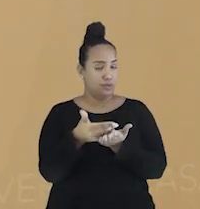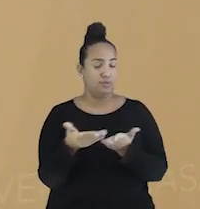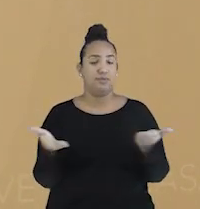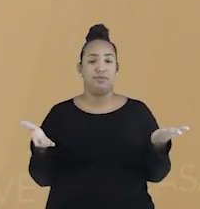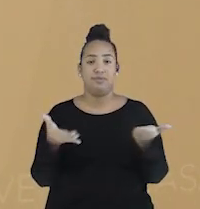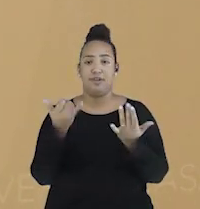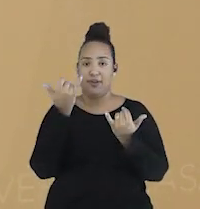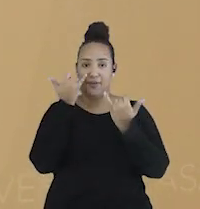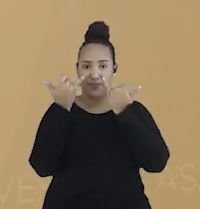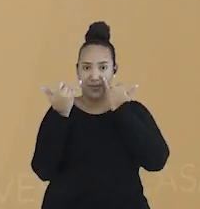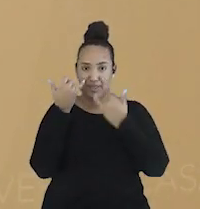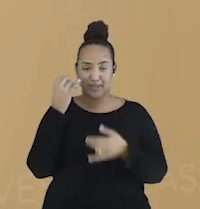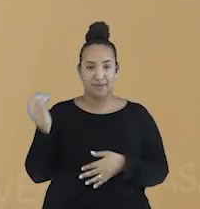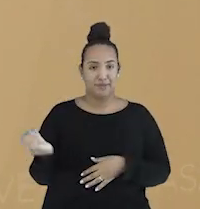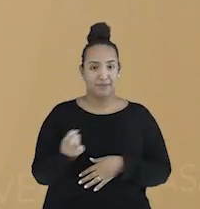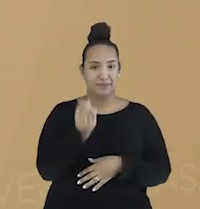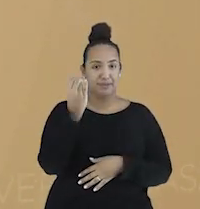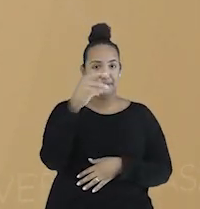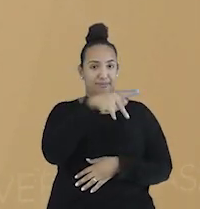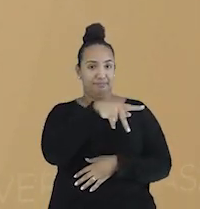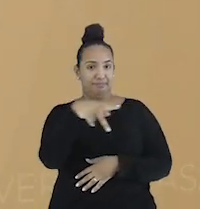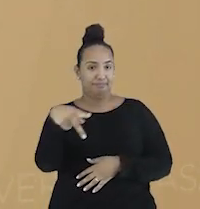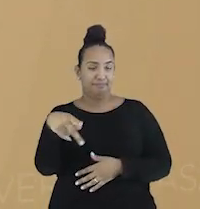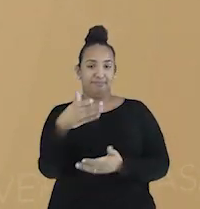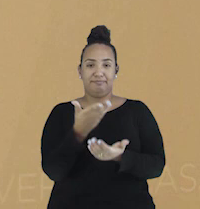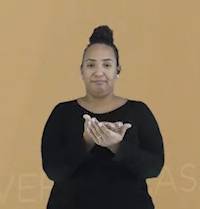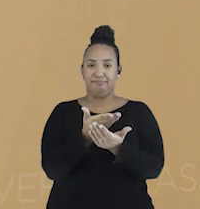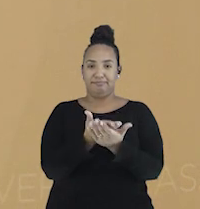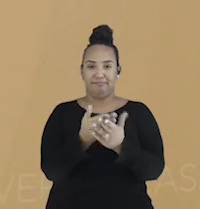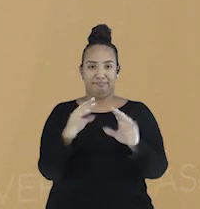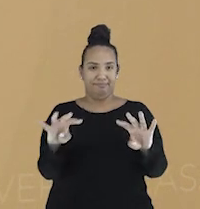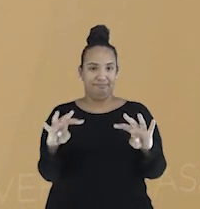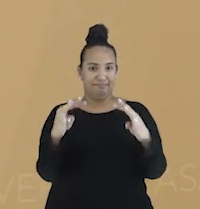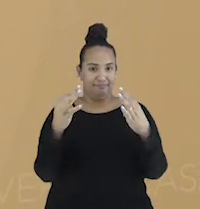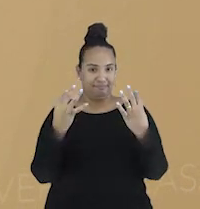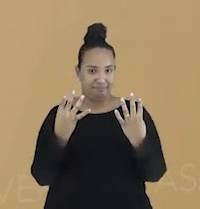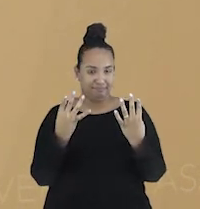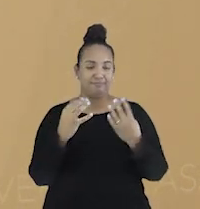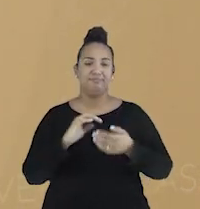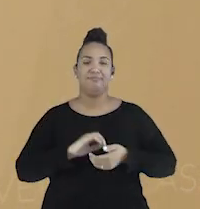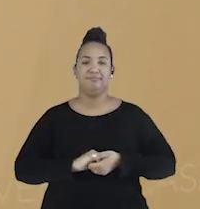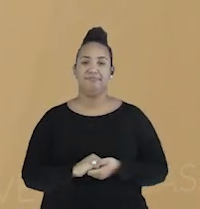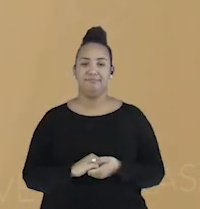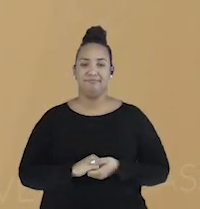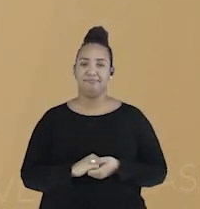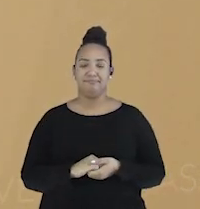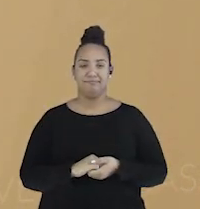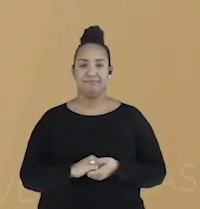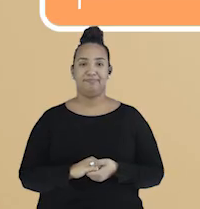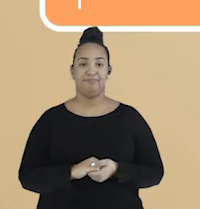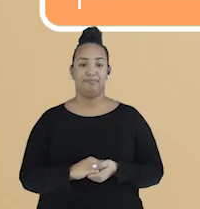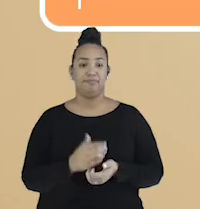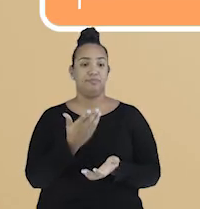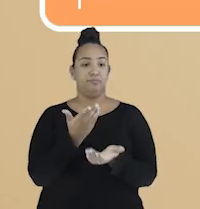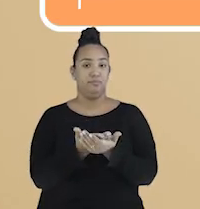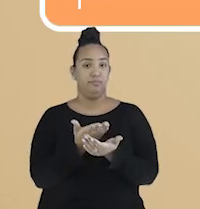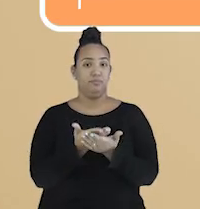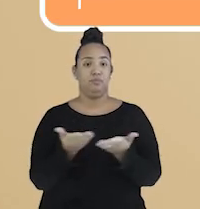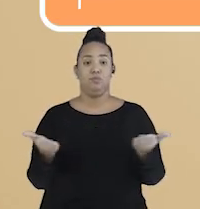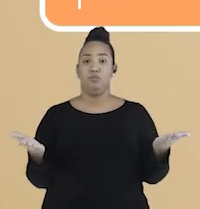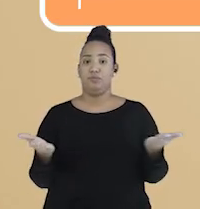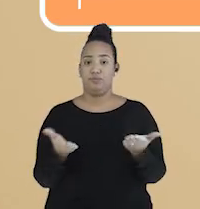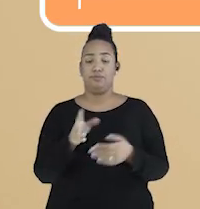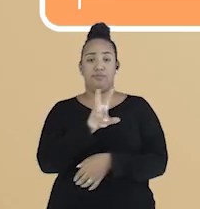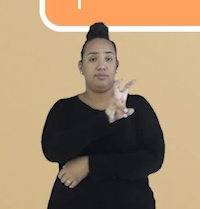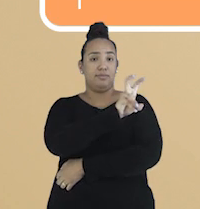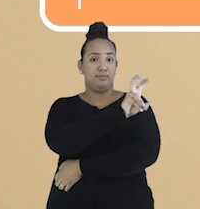vou passar algumas informações para os professores e professoras que estiverem nos acompanhando. Essa aula